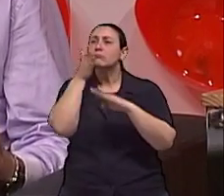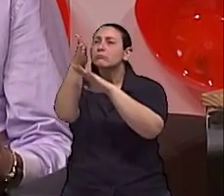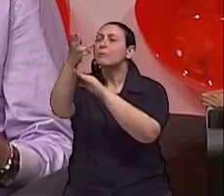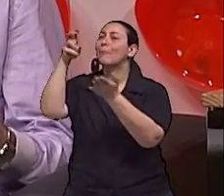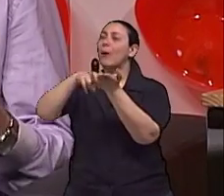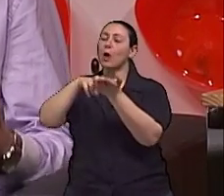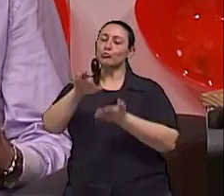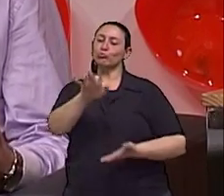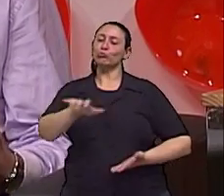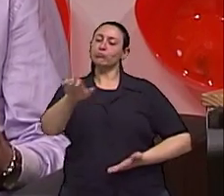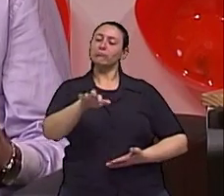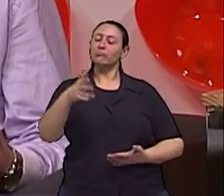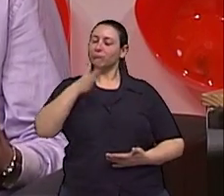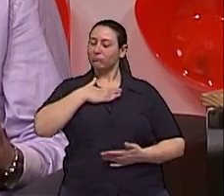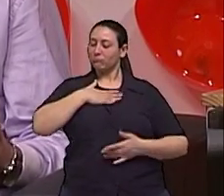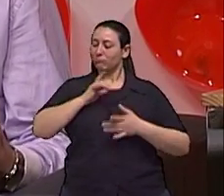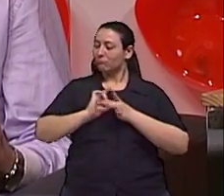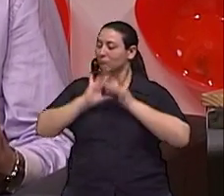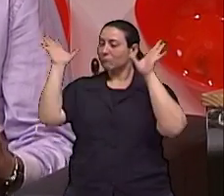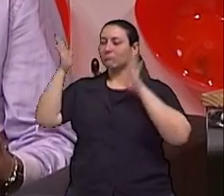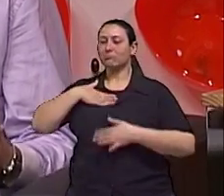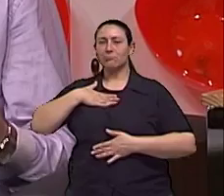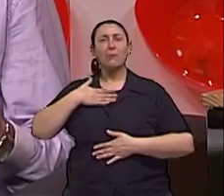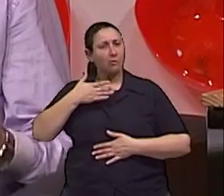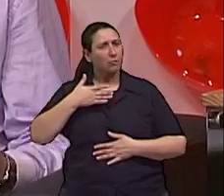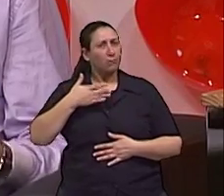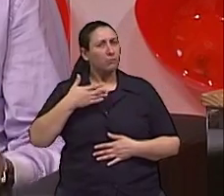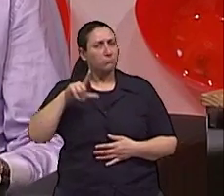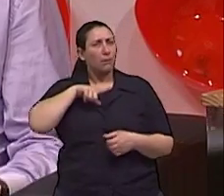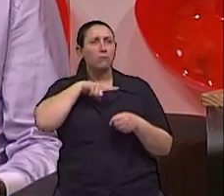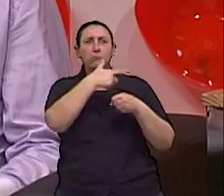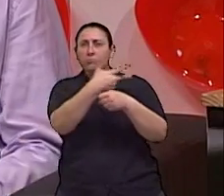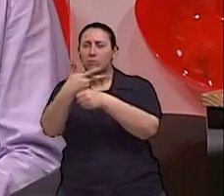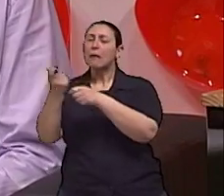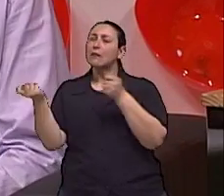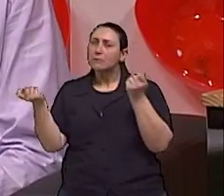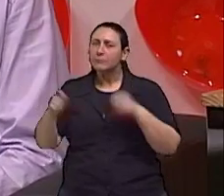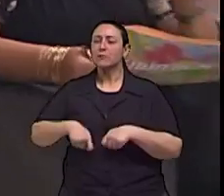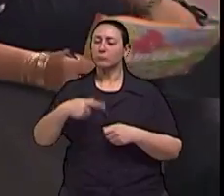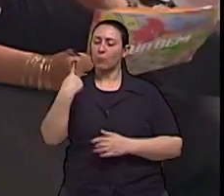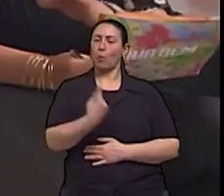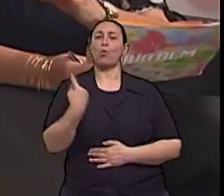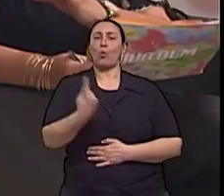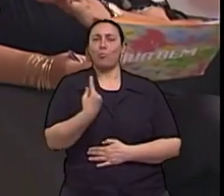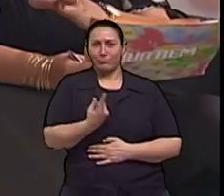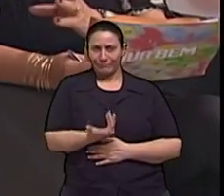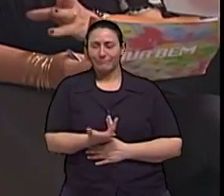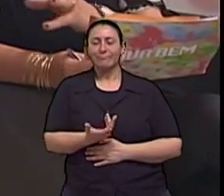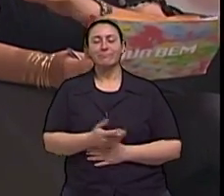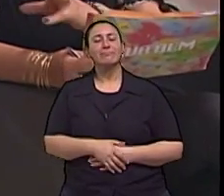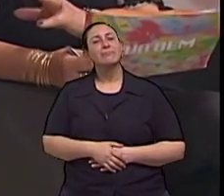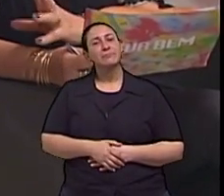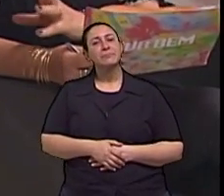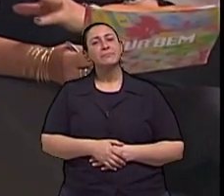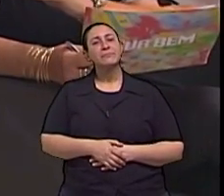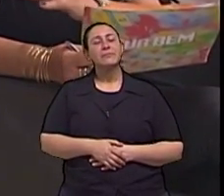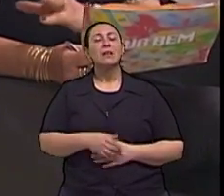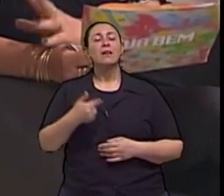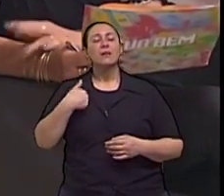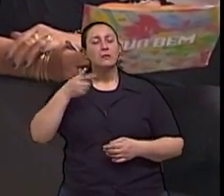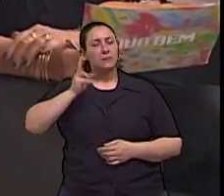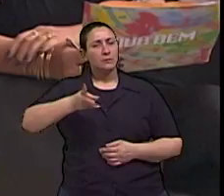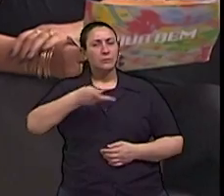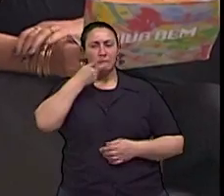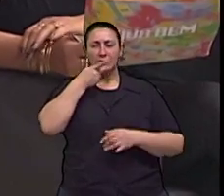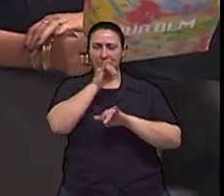sentir importante, né, na vida dele e ter autonomia. Eu sempre pergunto para as pessoas, e principalmente quando eu falo